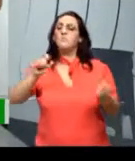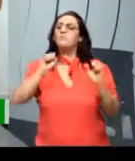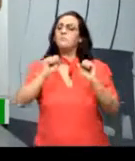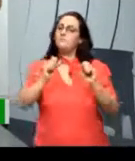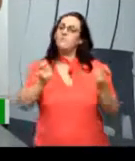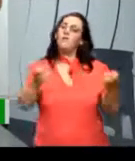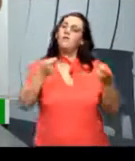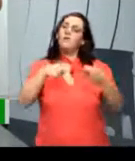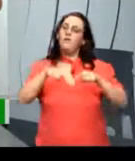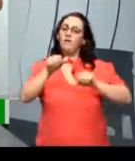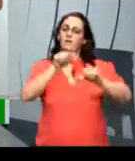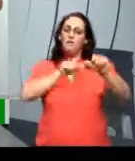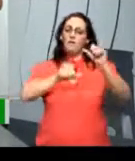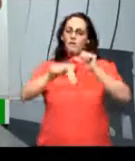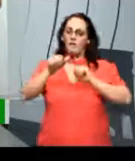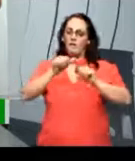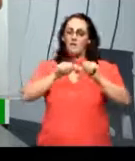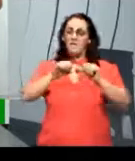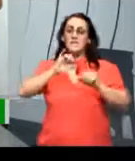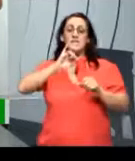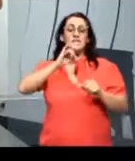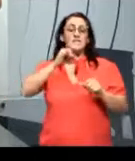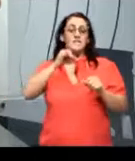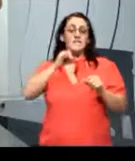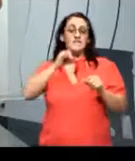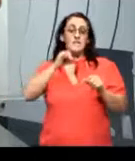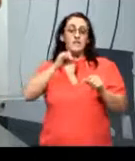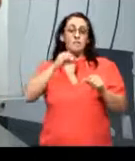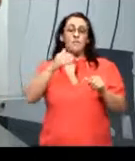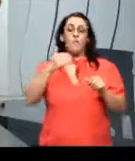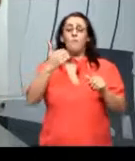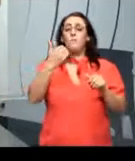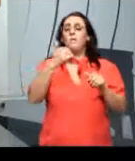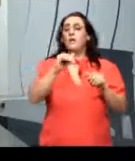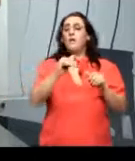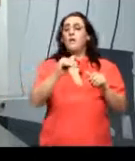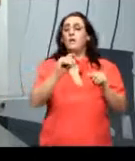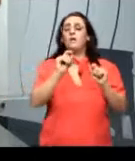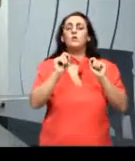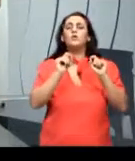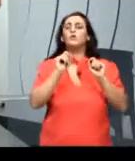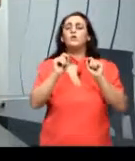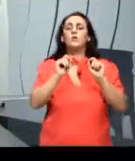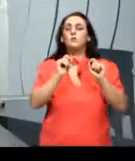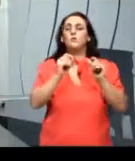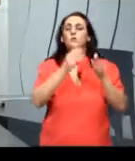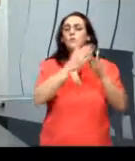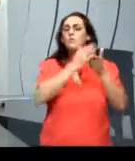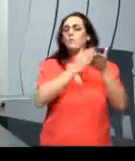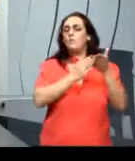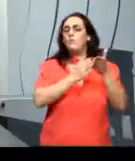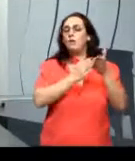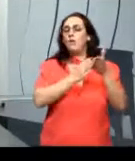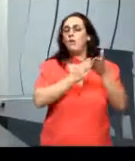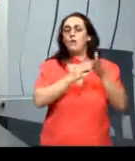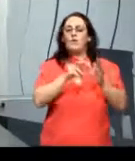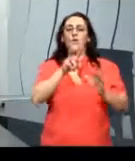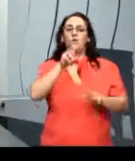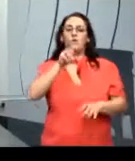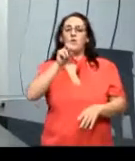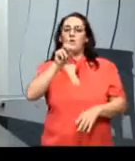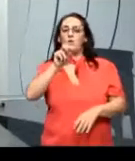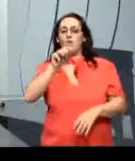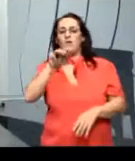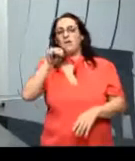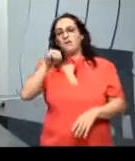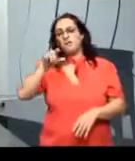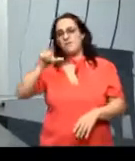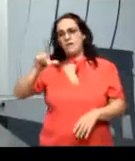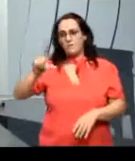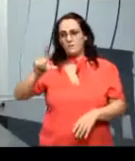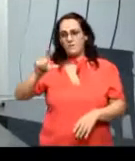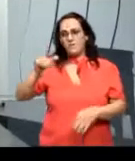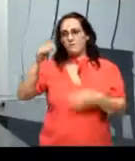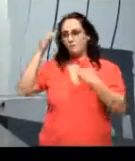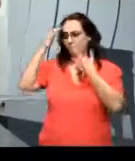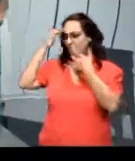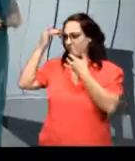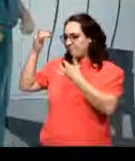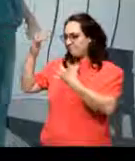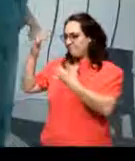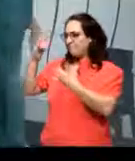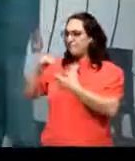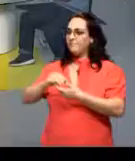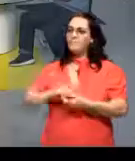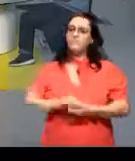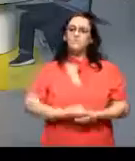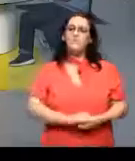E meio litro, metade de 1 litro, equivale a 500 mililitros ou 500 ml. Muito obrigada.